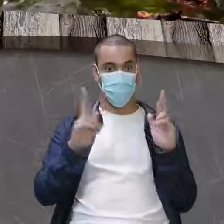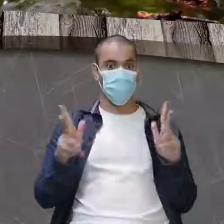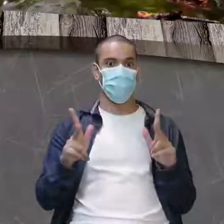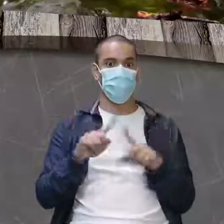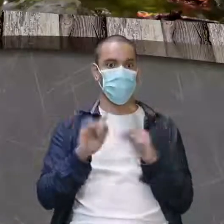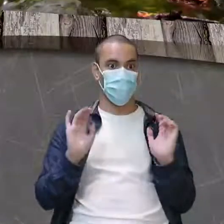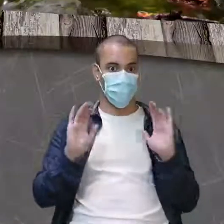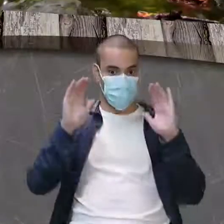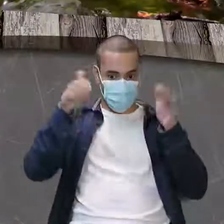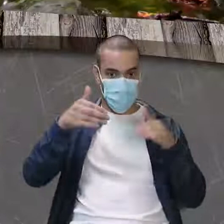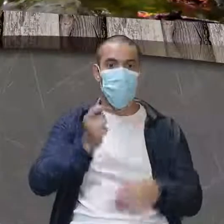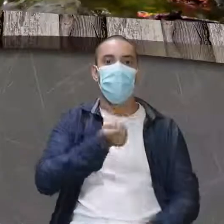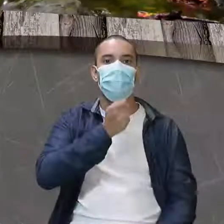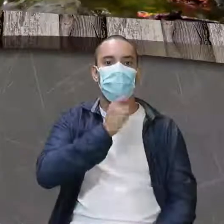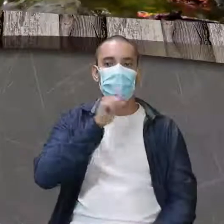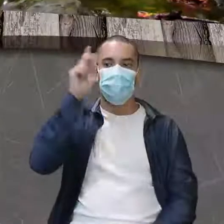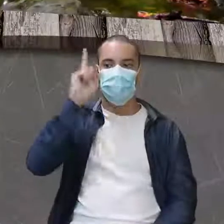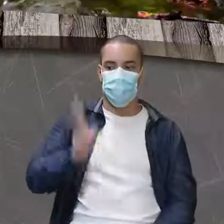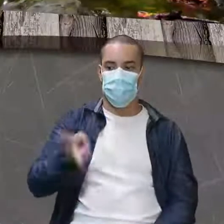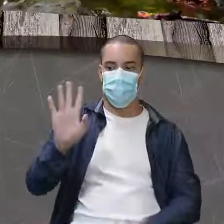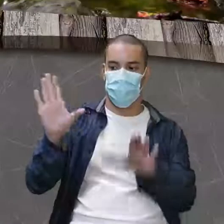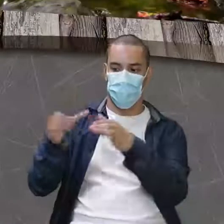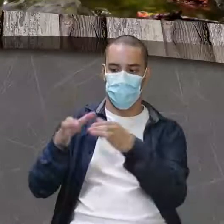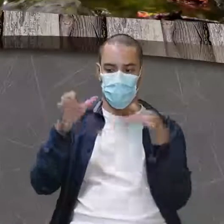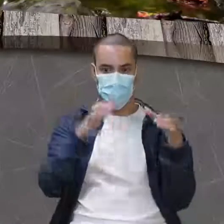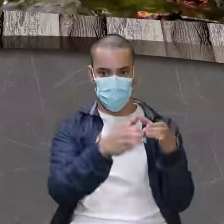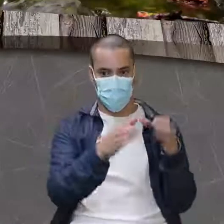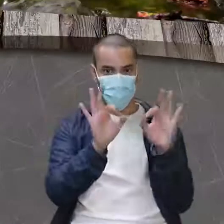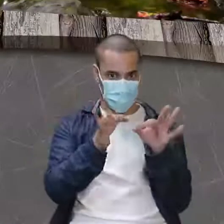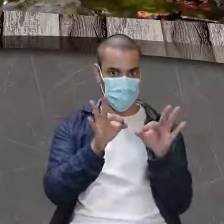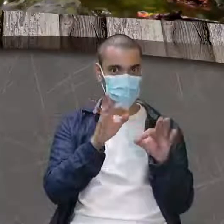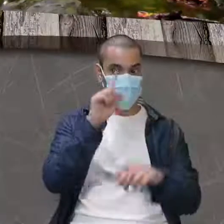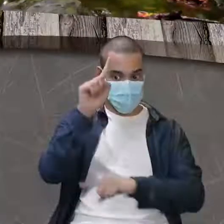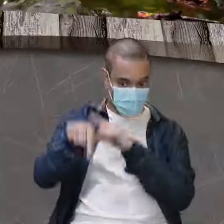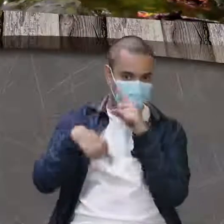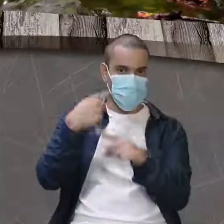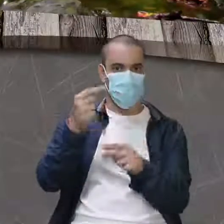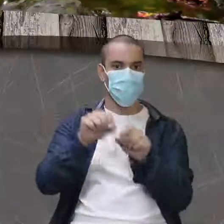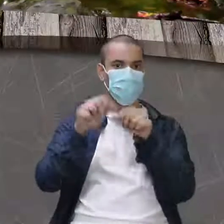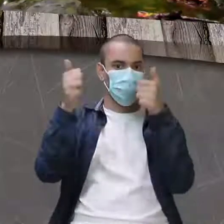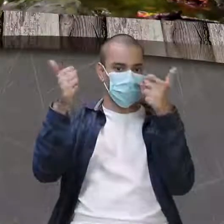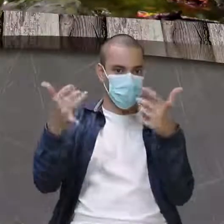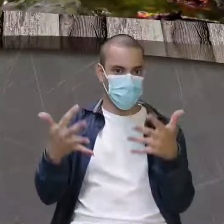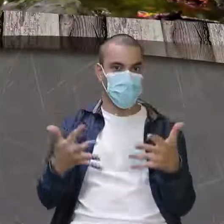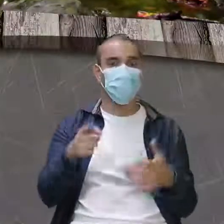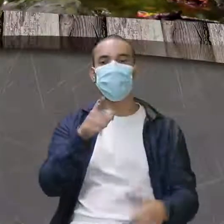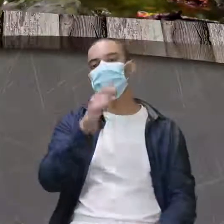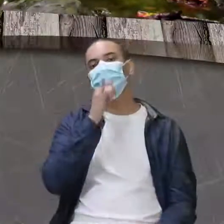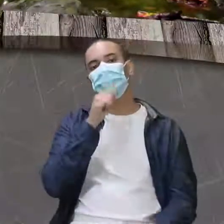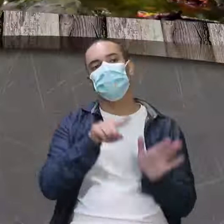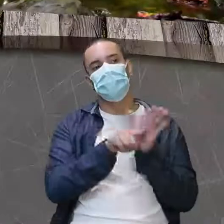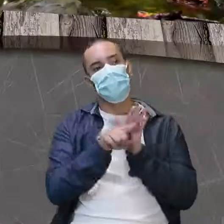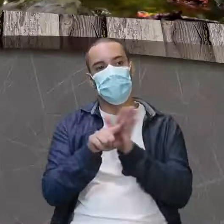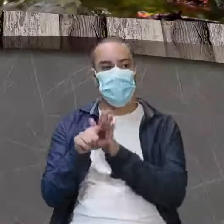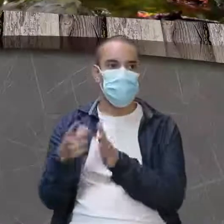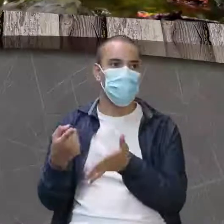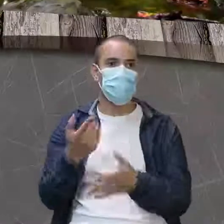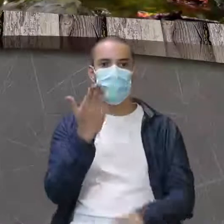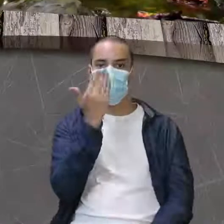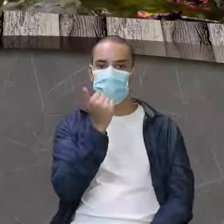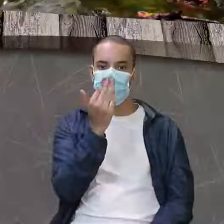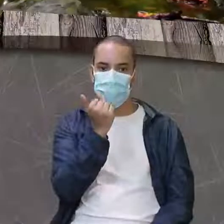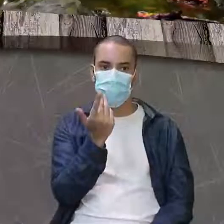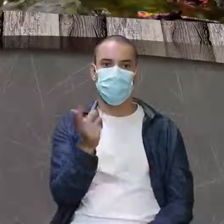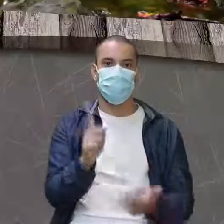é entre espécies da mesma, né, os indivíduos da mesma espécie. Então, quando você tem a busca de um alimento, indicação